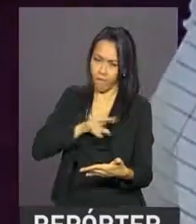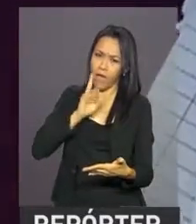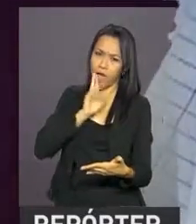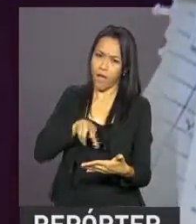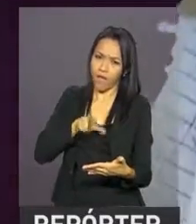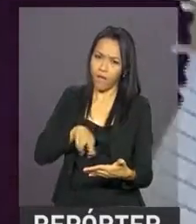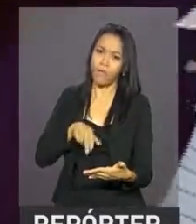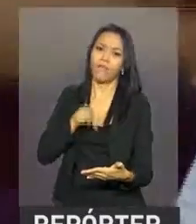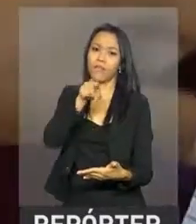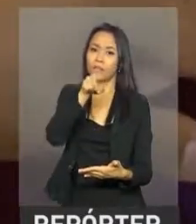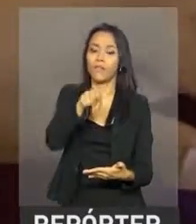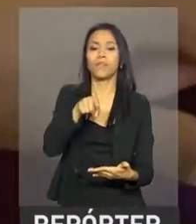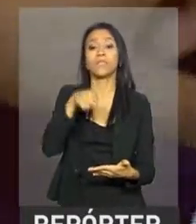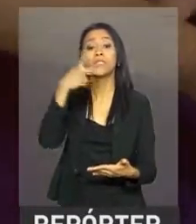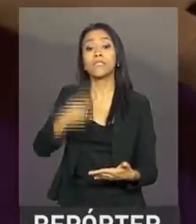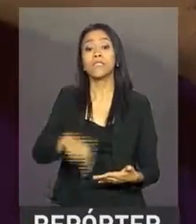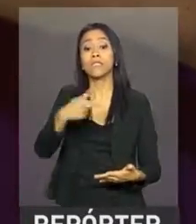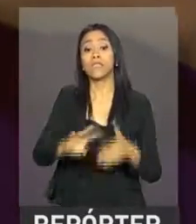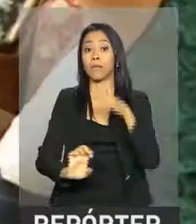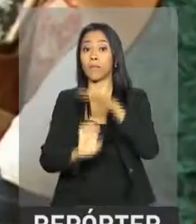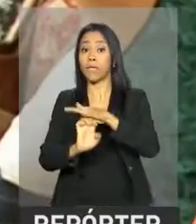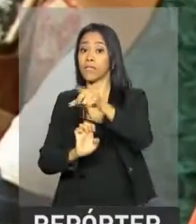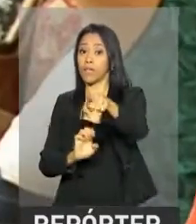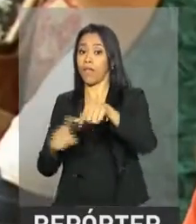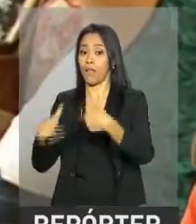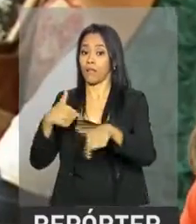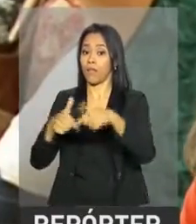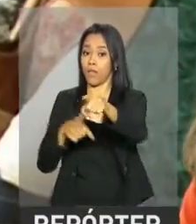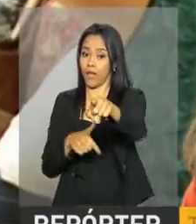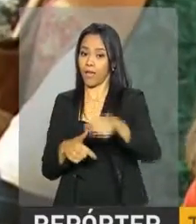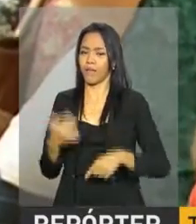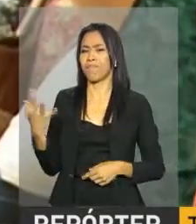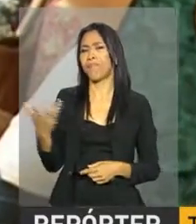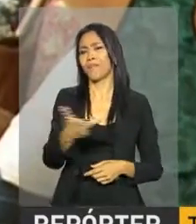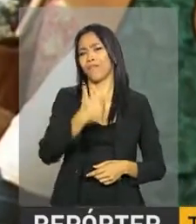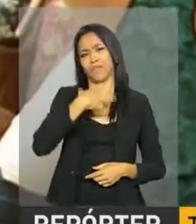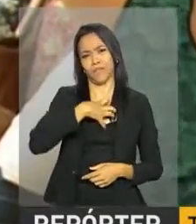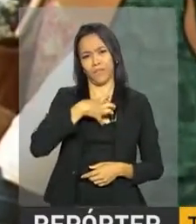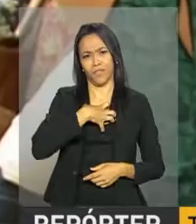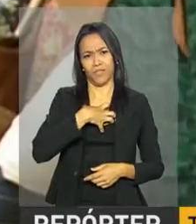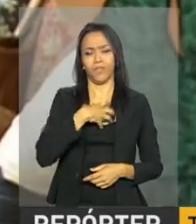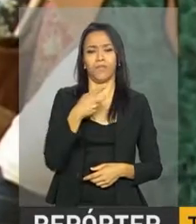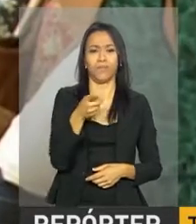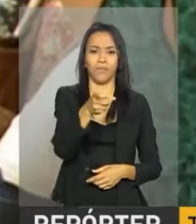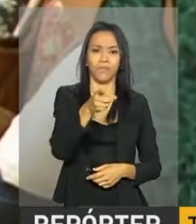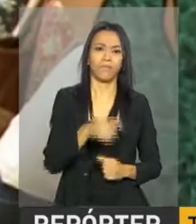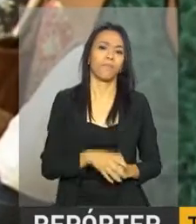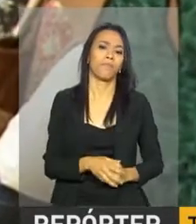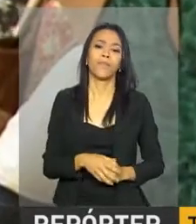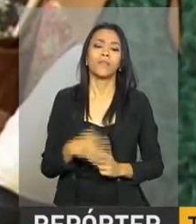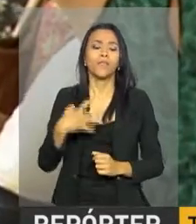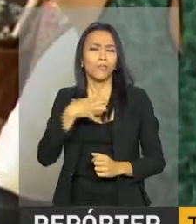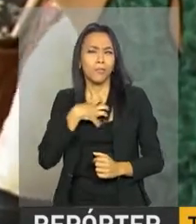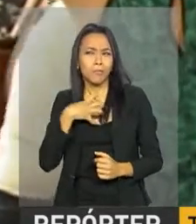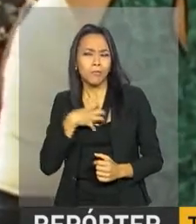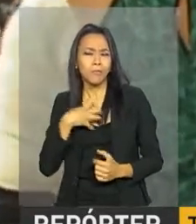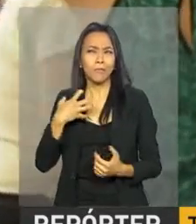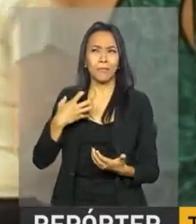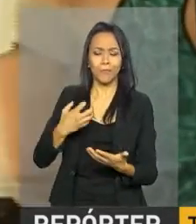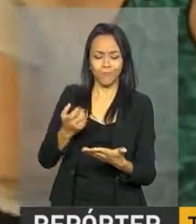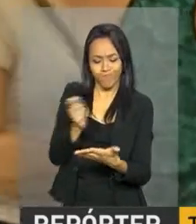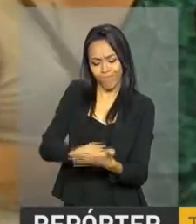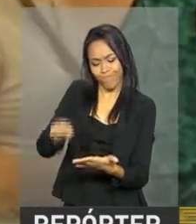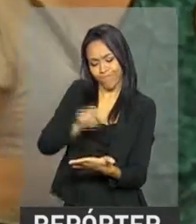por funcionários da empresa em que trabalha. É uma sensação maravilhosa. Na verdade, tem alguns sentimentos